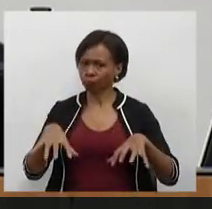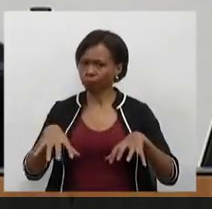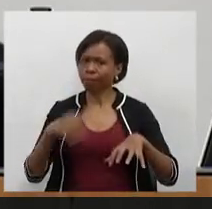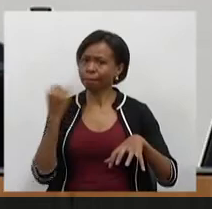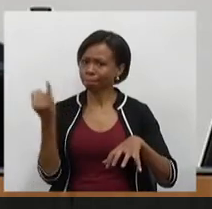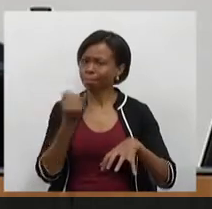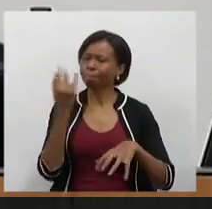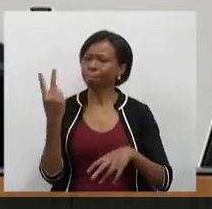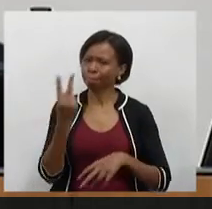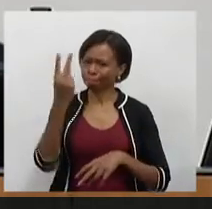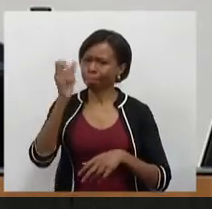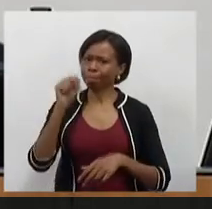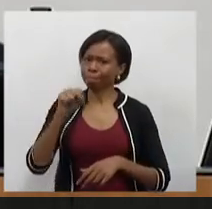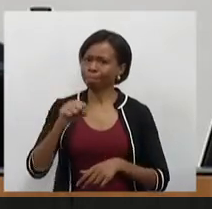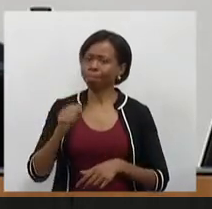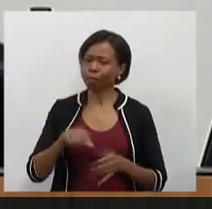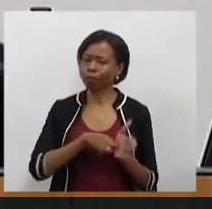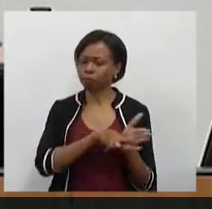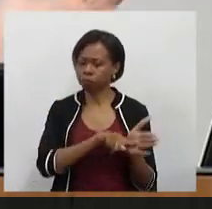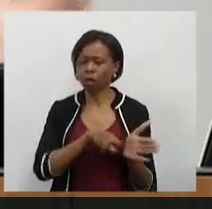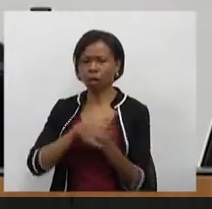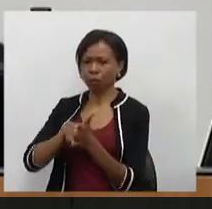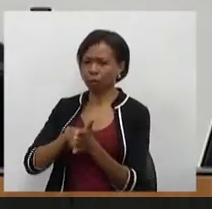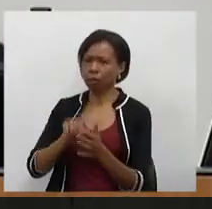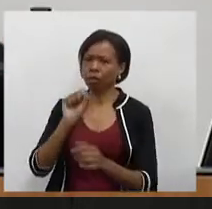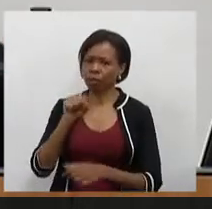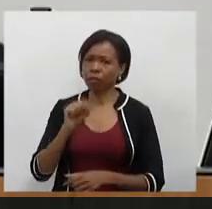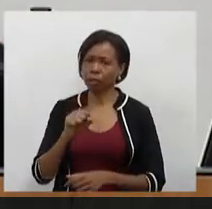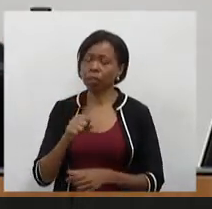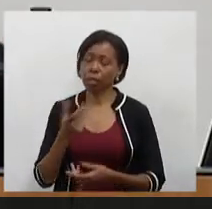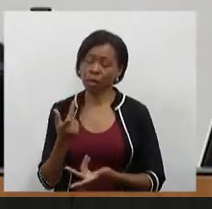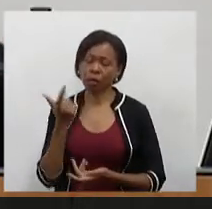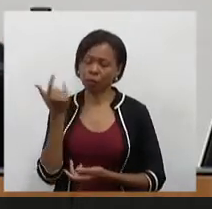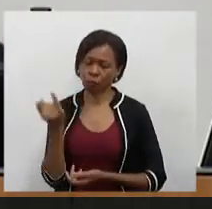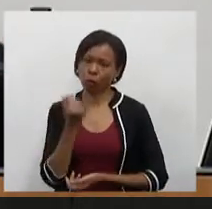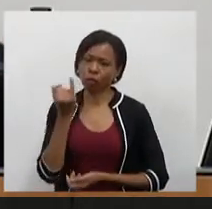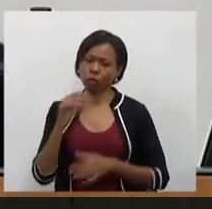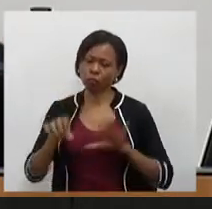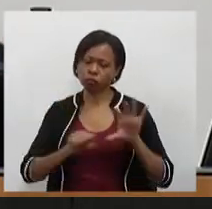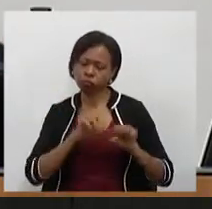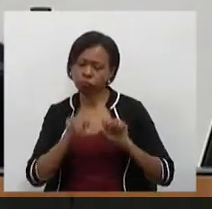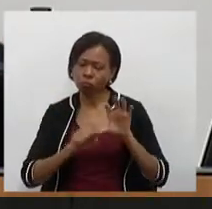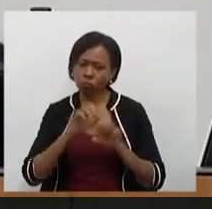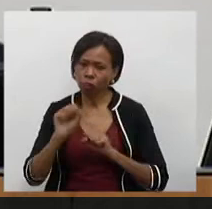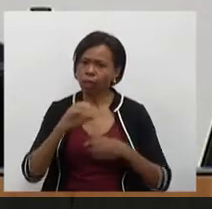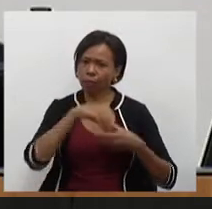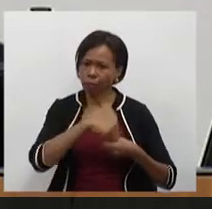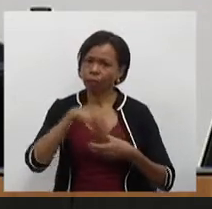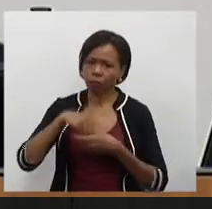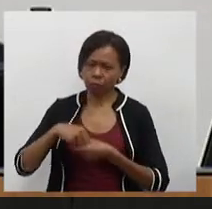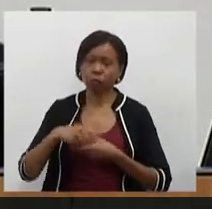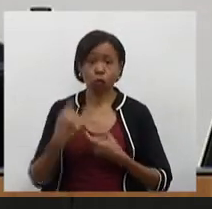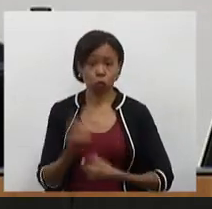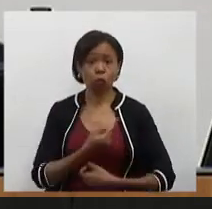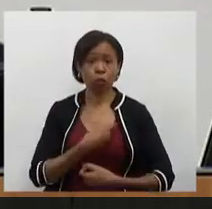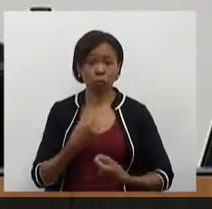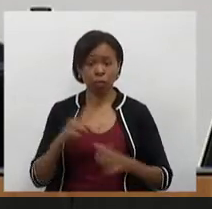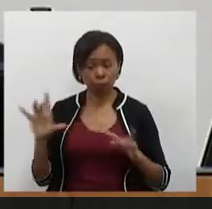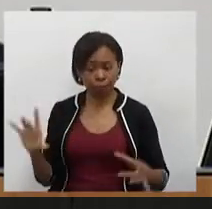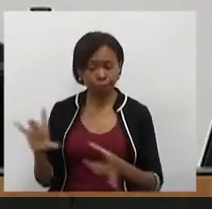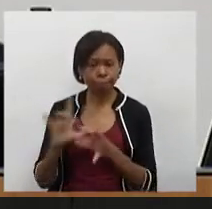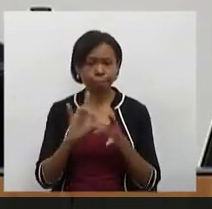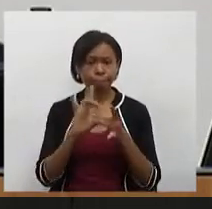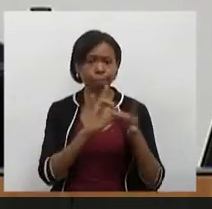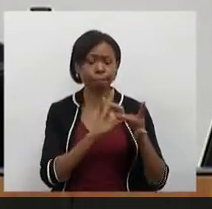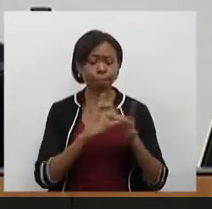fundamentais para levantarmos esses dados. E como disse a subsecretária, né, o próprio subsecretário, nós precisamos fazer essa corrente de